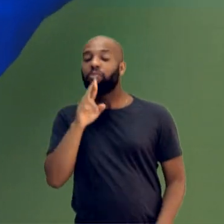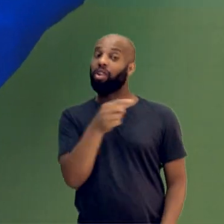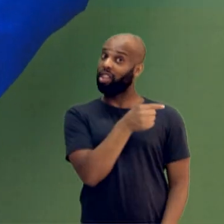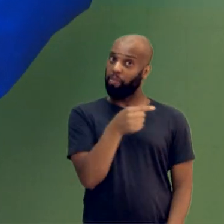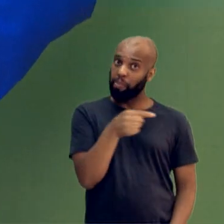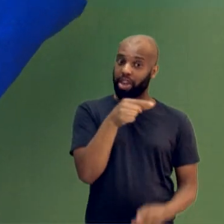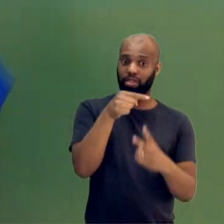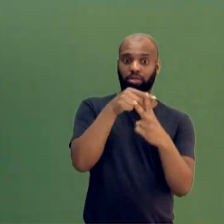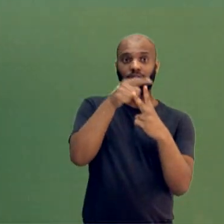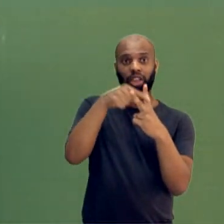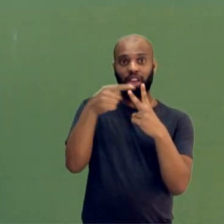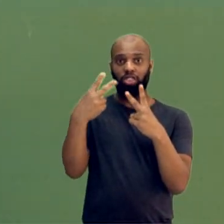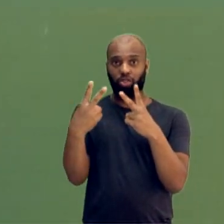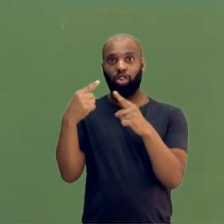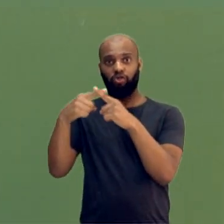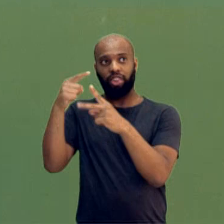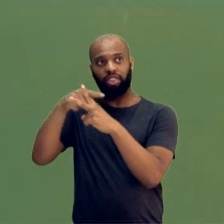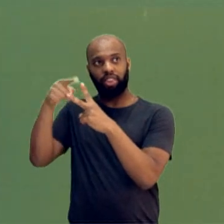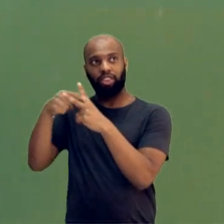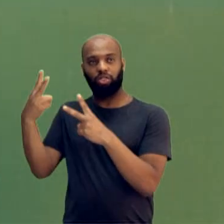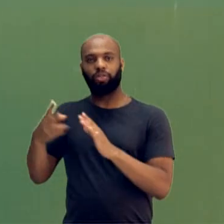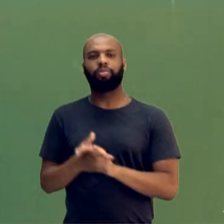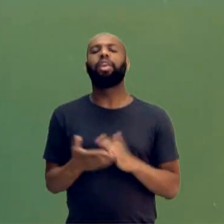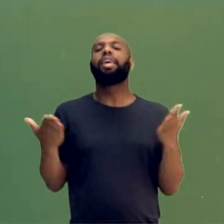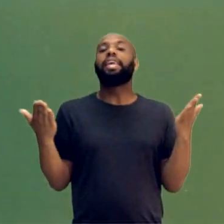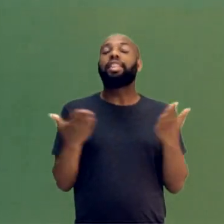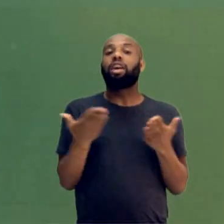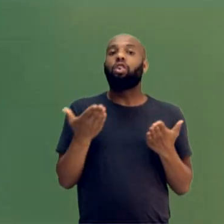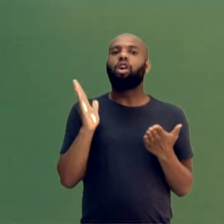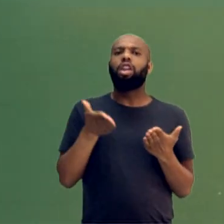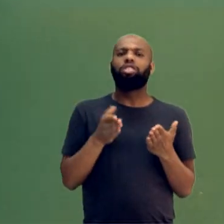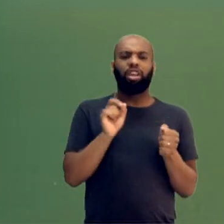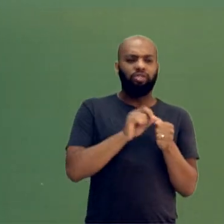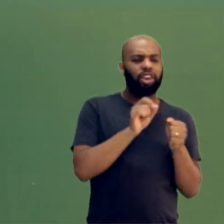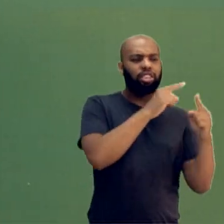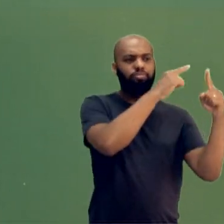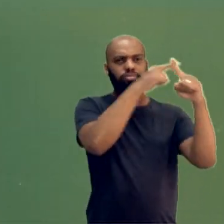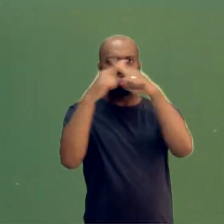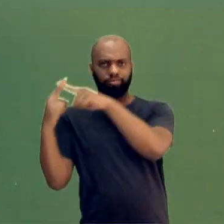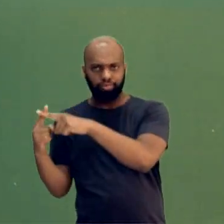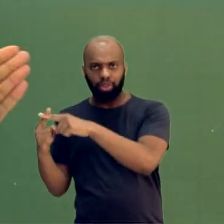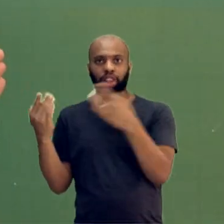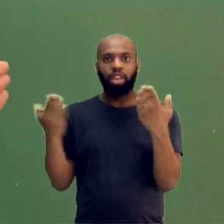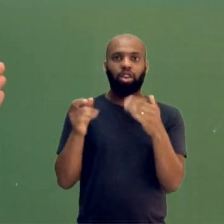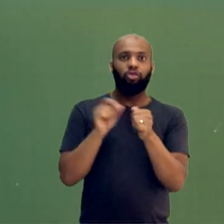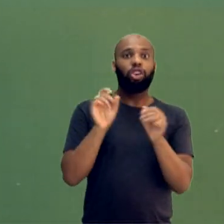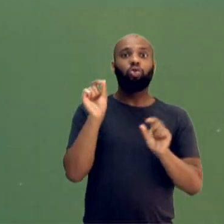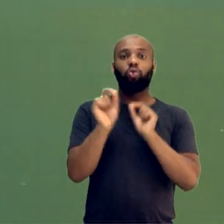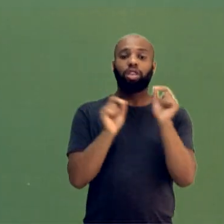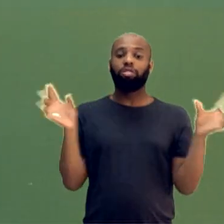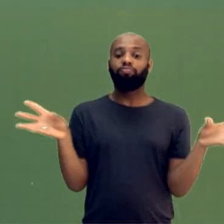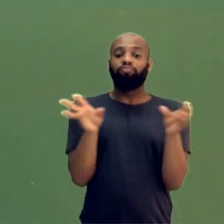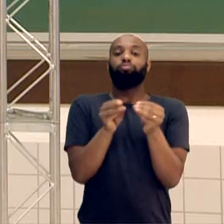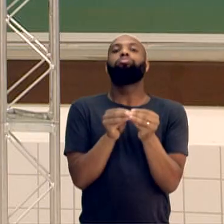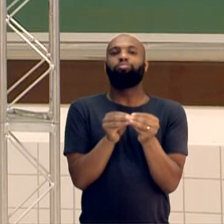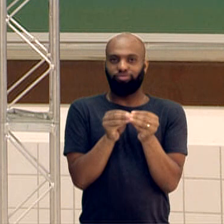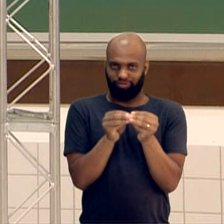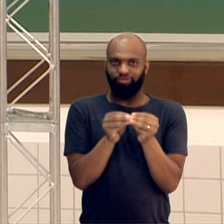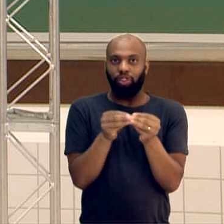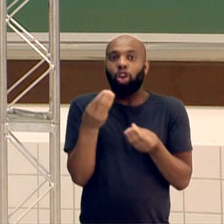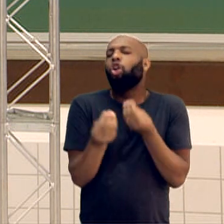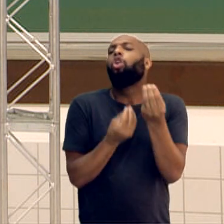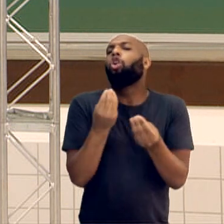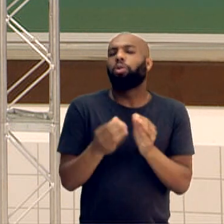vezes raiz de 2. Pronto. Agora que a gente objetivou o cálculo, nós vamos simplificar o raciocínio.